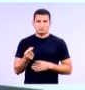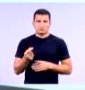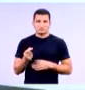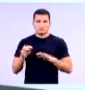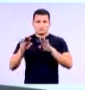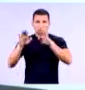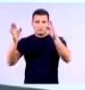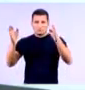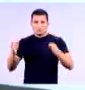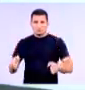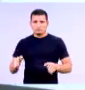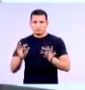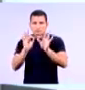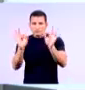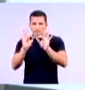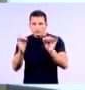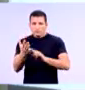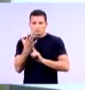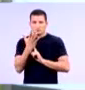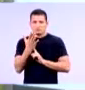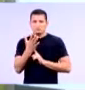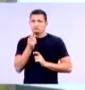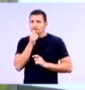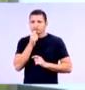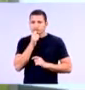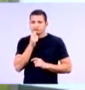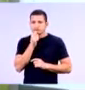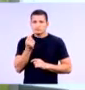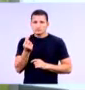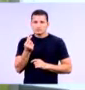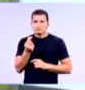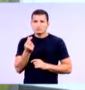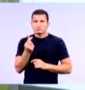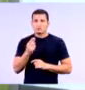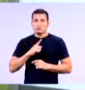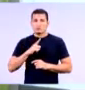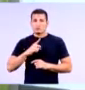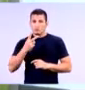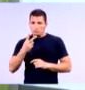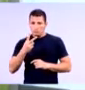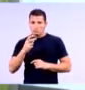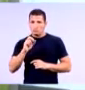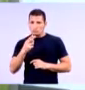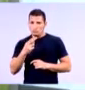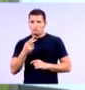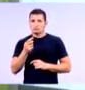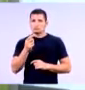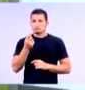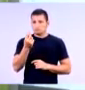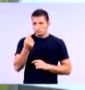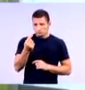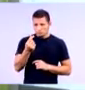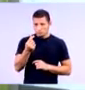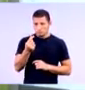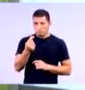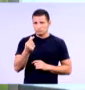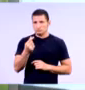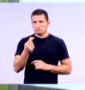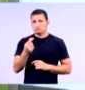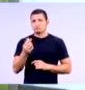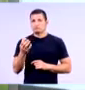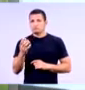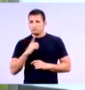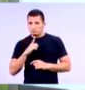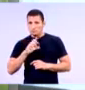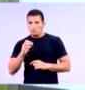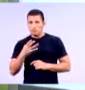fala, olha, saldo insuficiente, ou então saque efetuado com sucesso. Eu tenho duas opções, ou saque suficiente, ou saldo insuficiente, ou saque